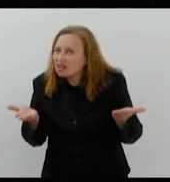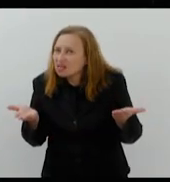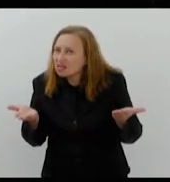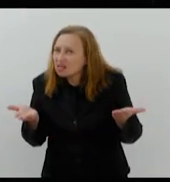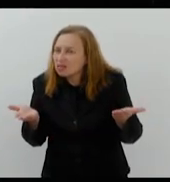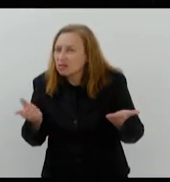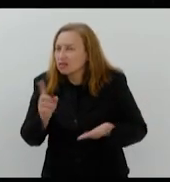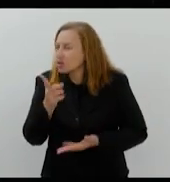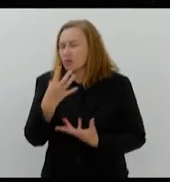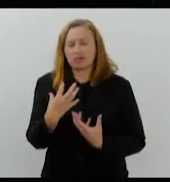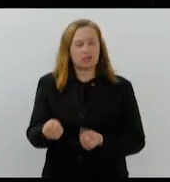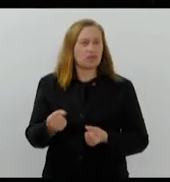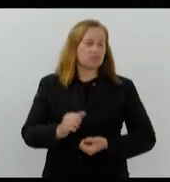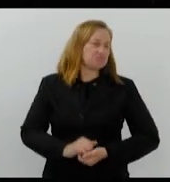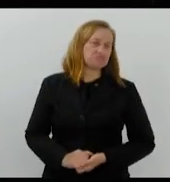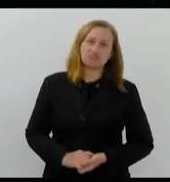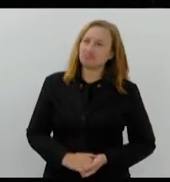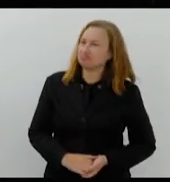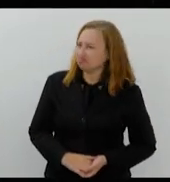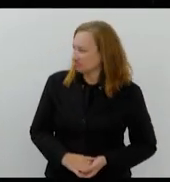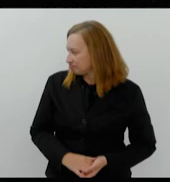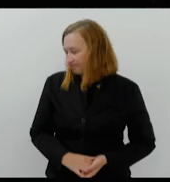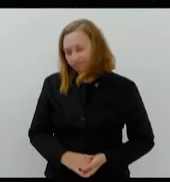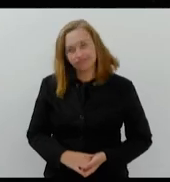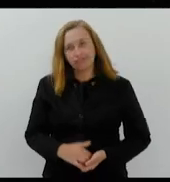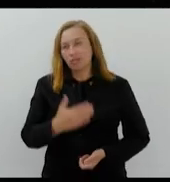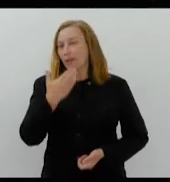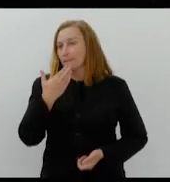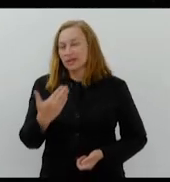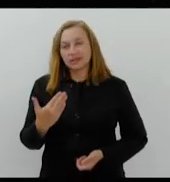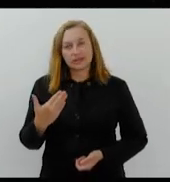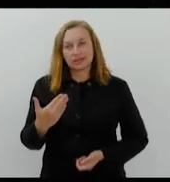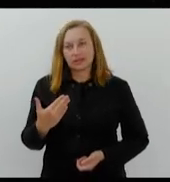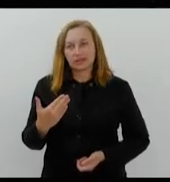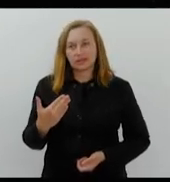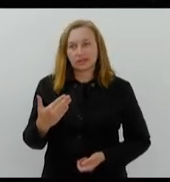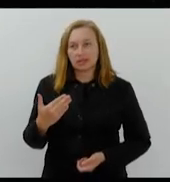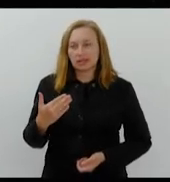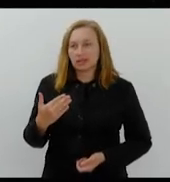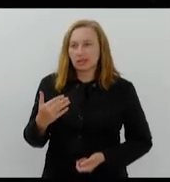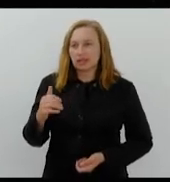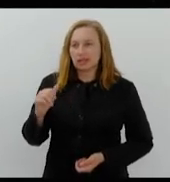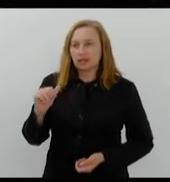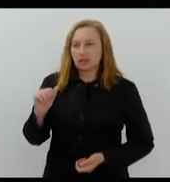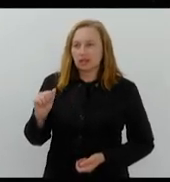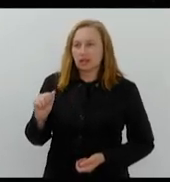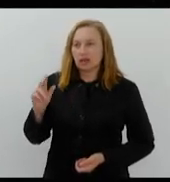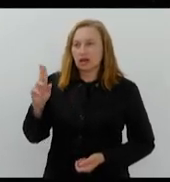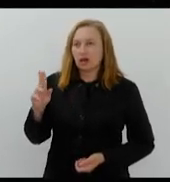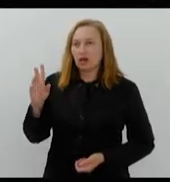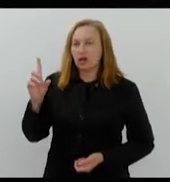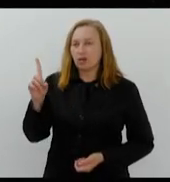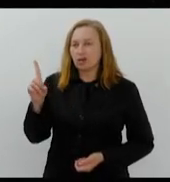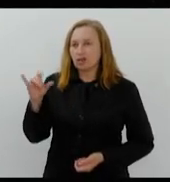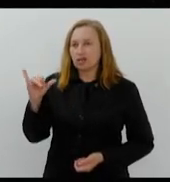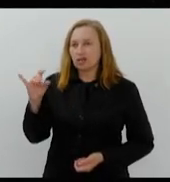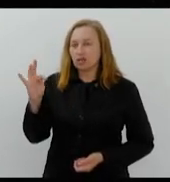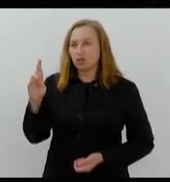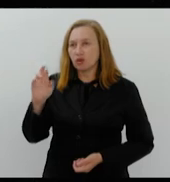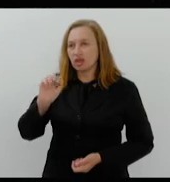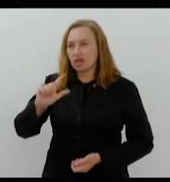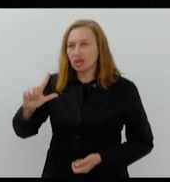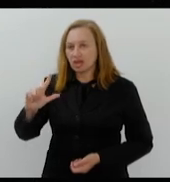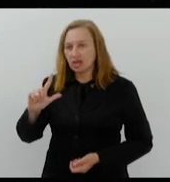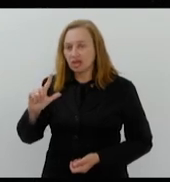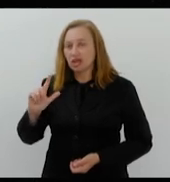Não aceito isso. Estou pedindo auditoria de todos os termos desse edital.